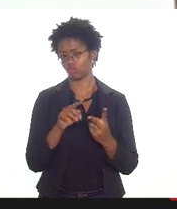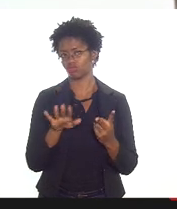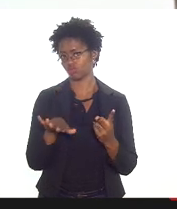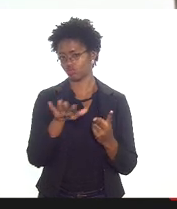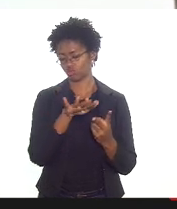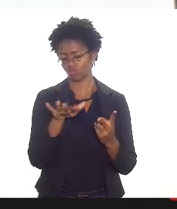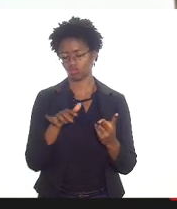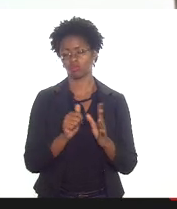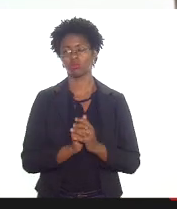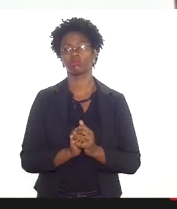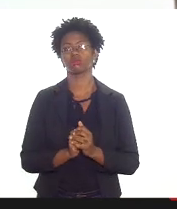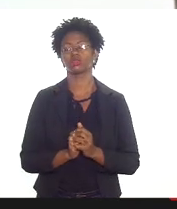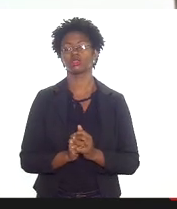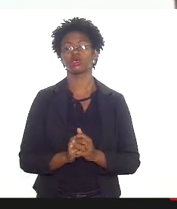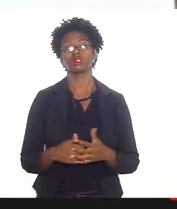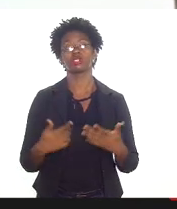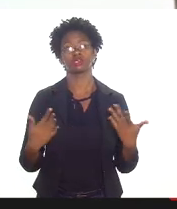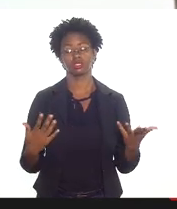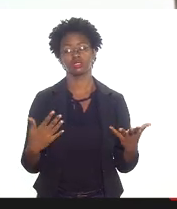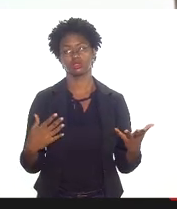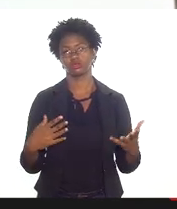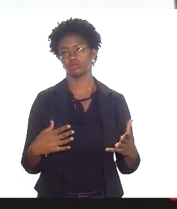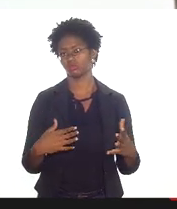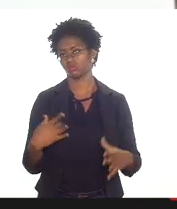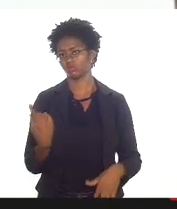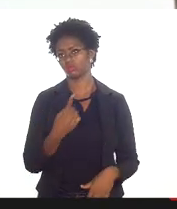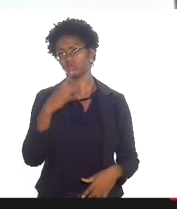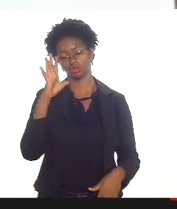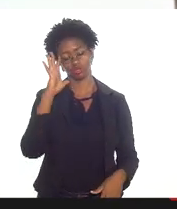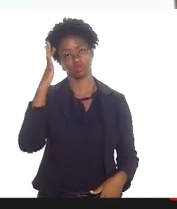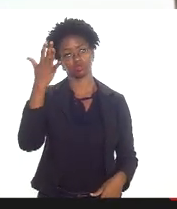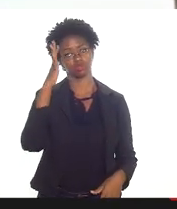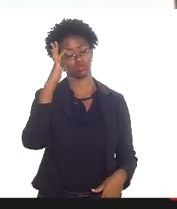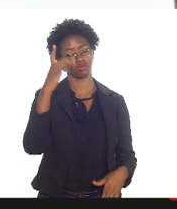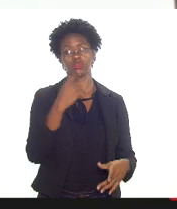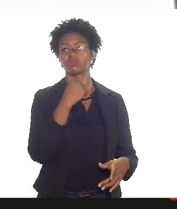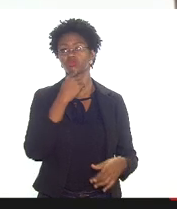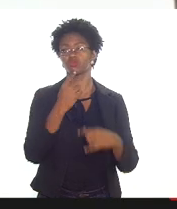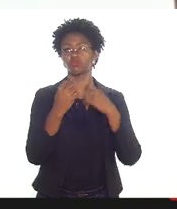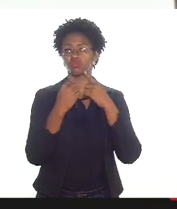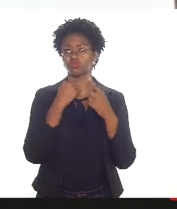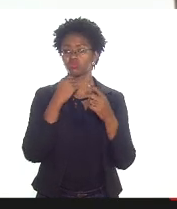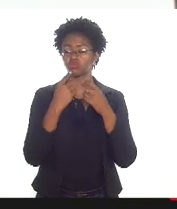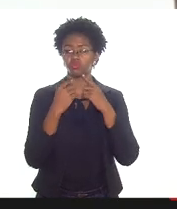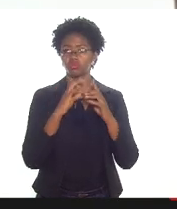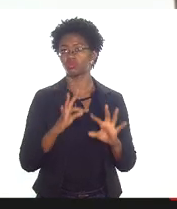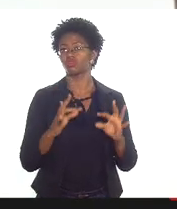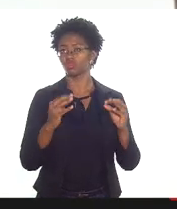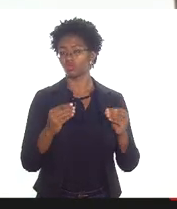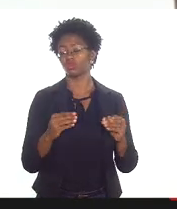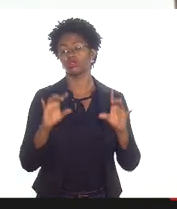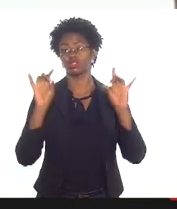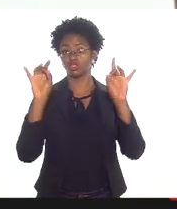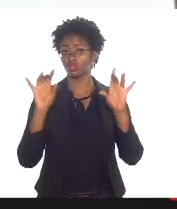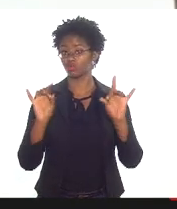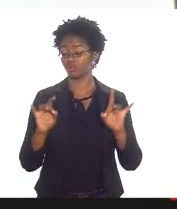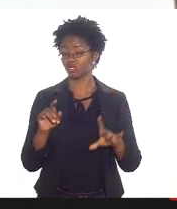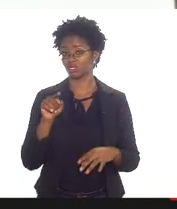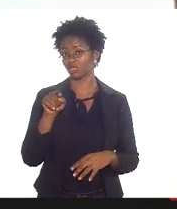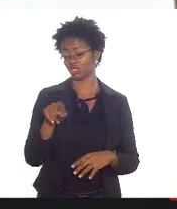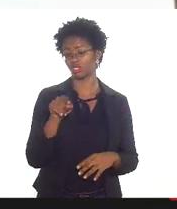aí nós tirarmos todas as dúvidas sobre ela. E, em especial, nessa exposição